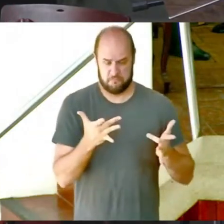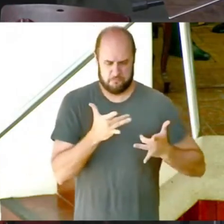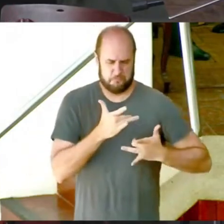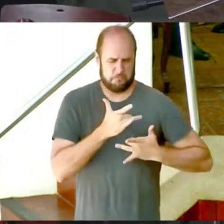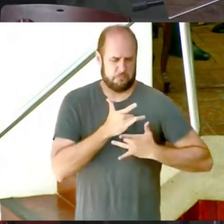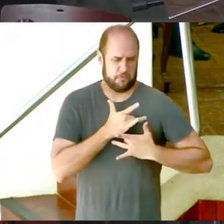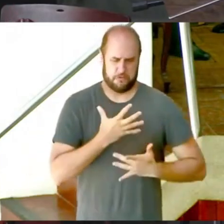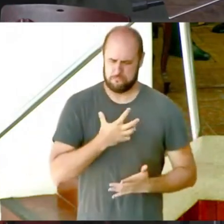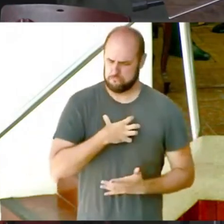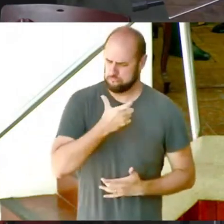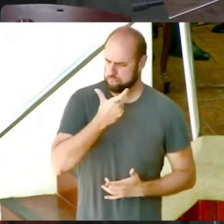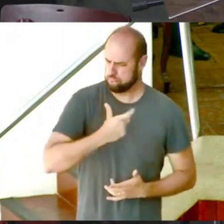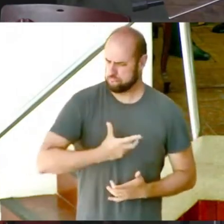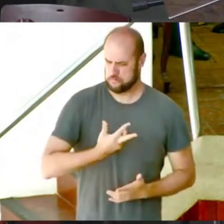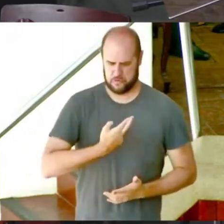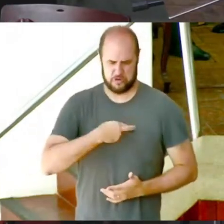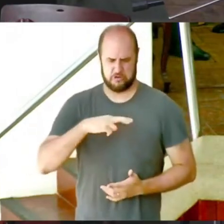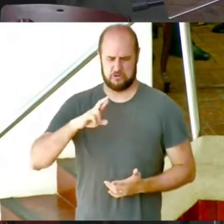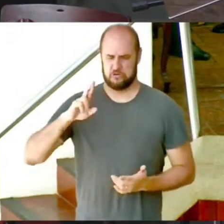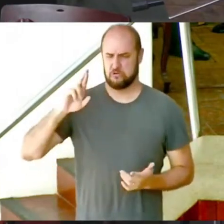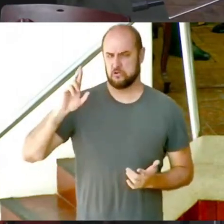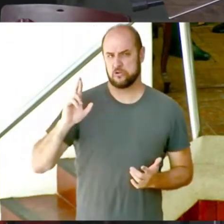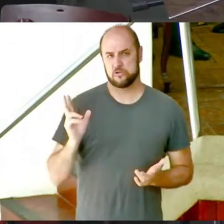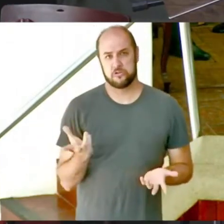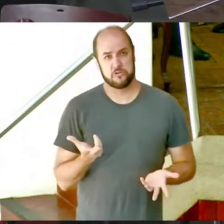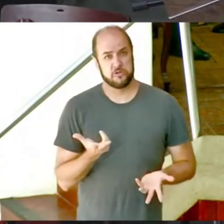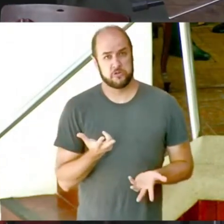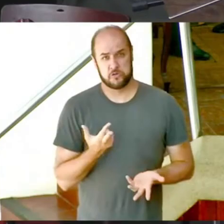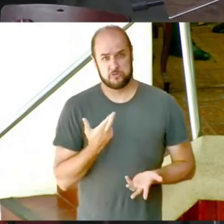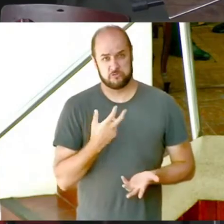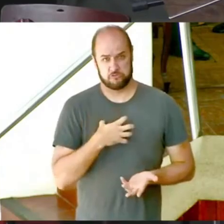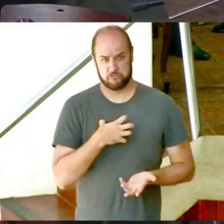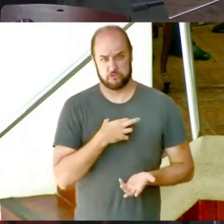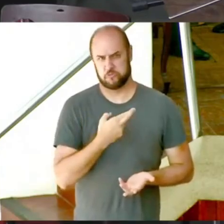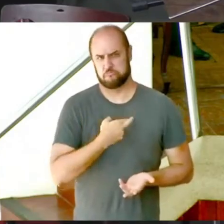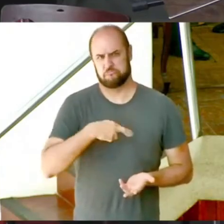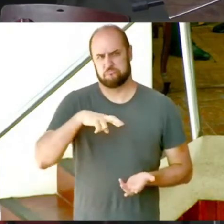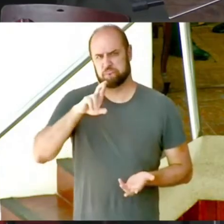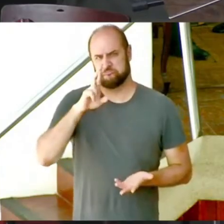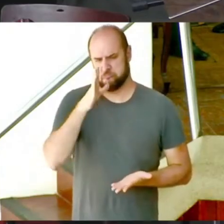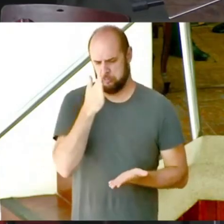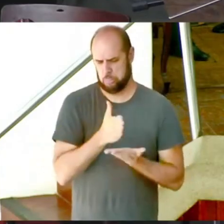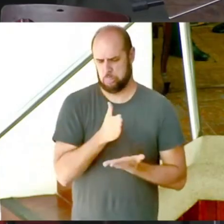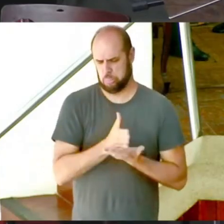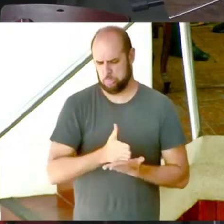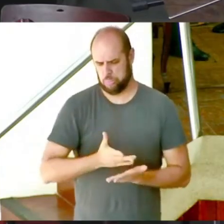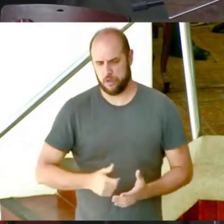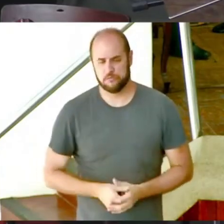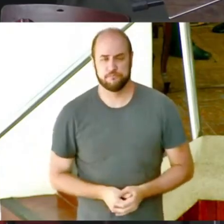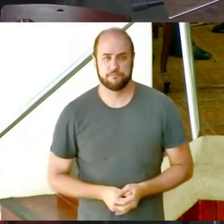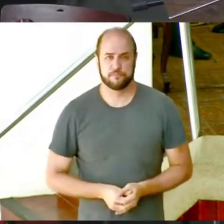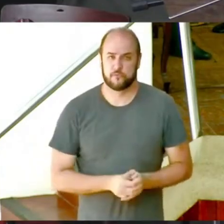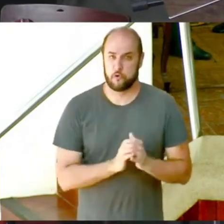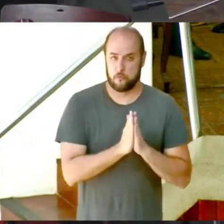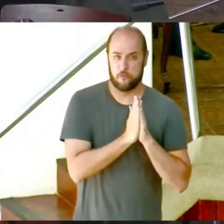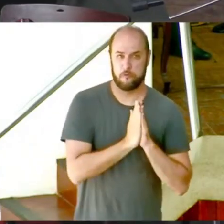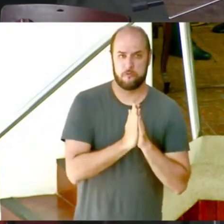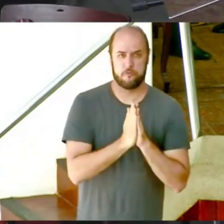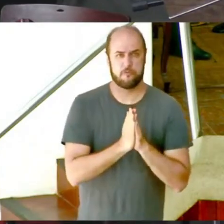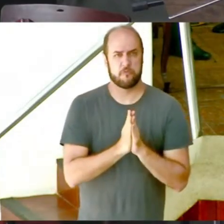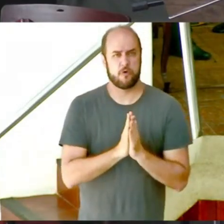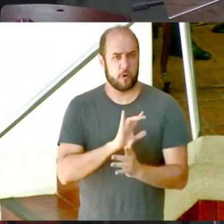piedade, a sua religiosidade ou o seu religiosismo. As suas orações não tinham